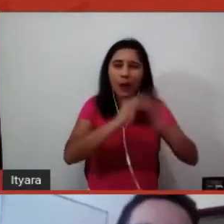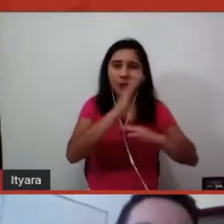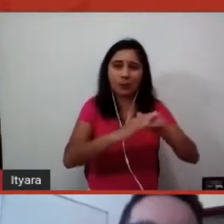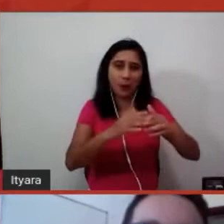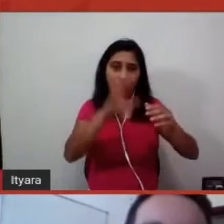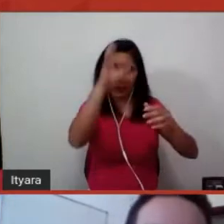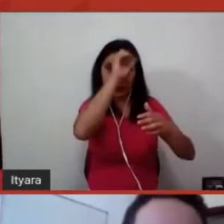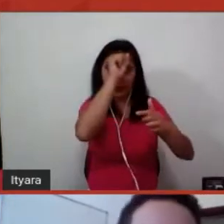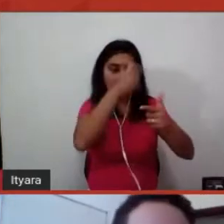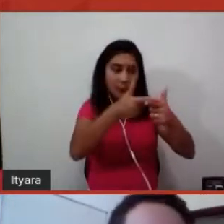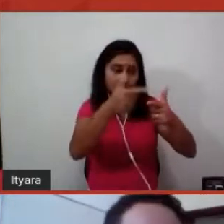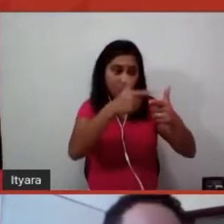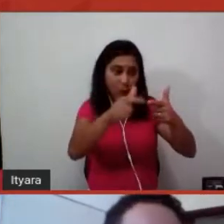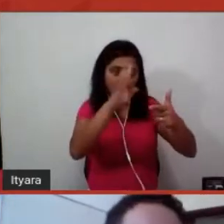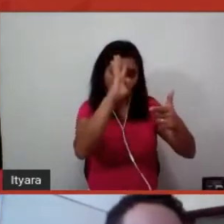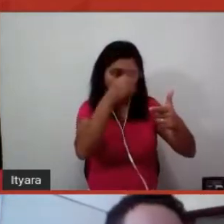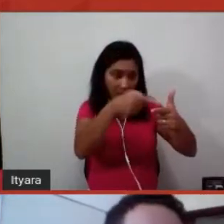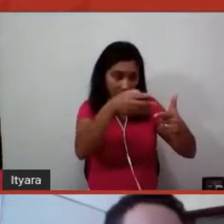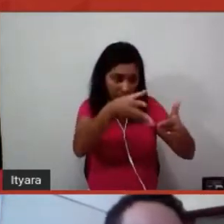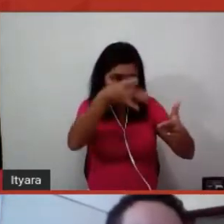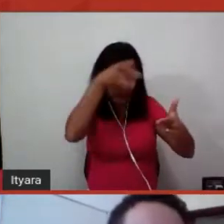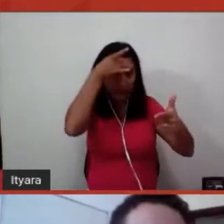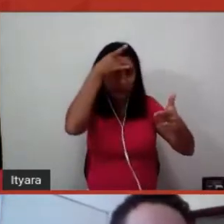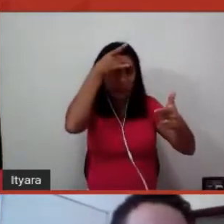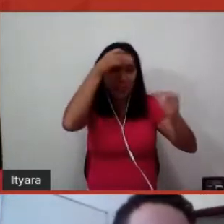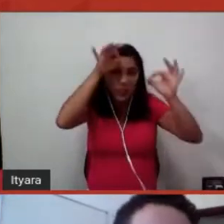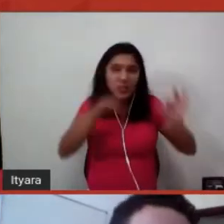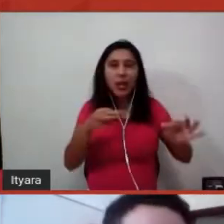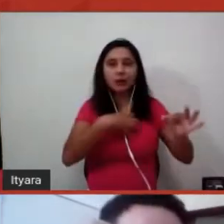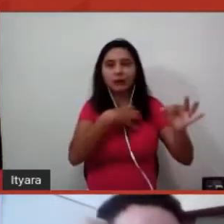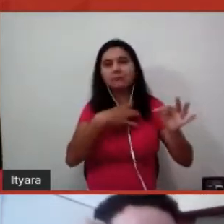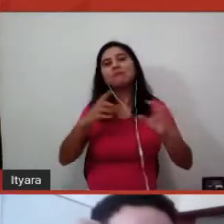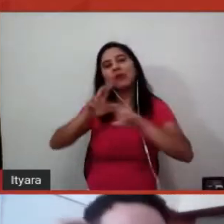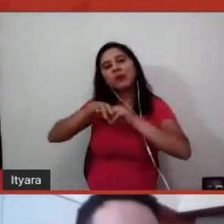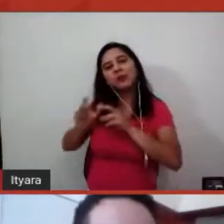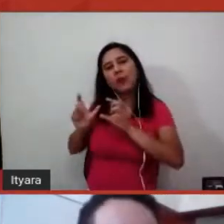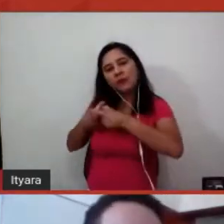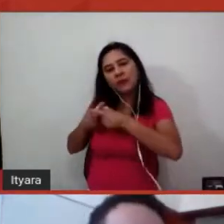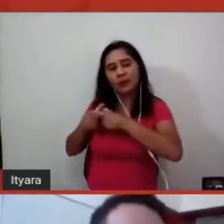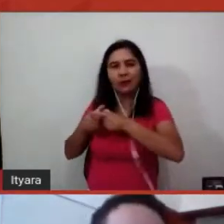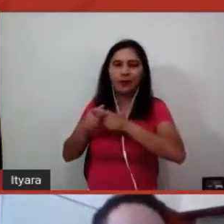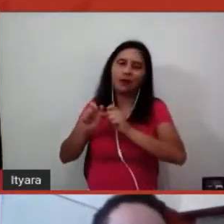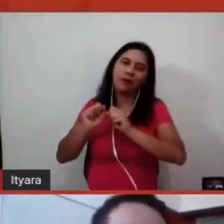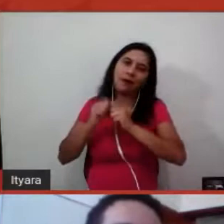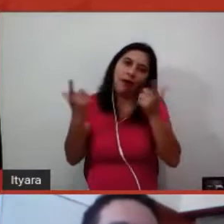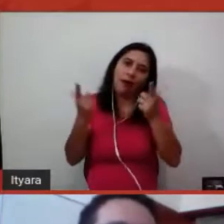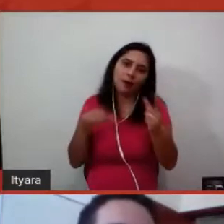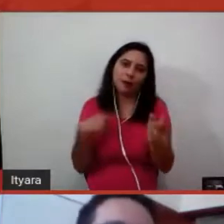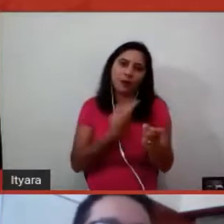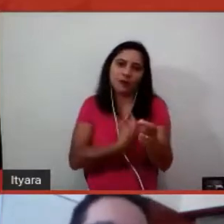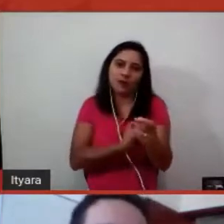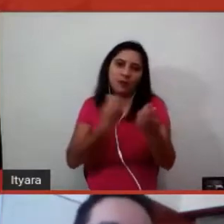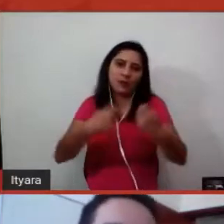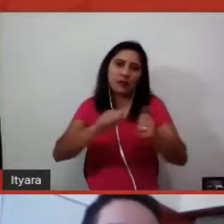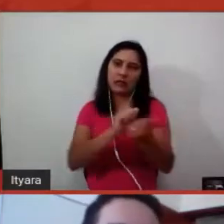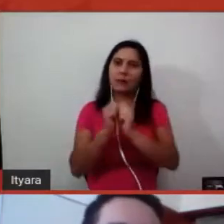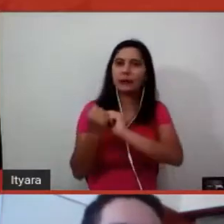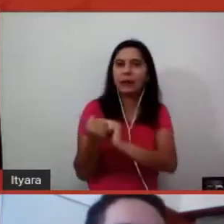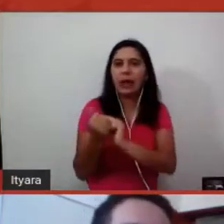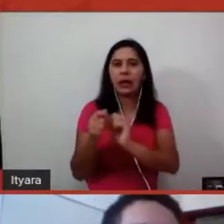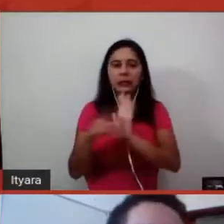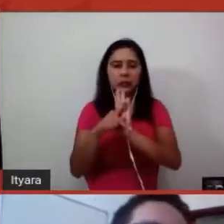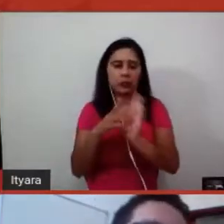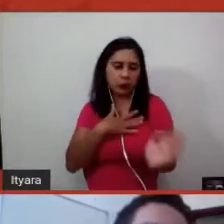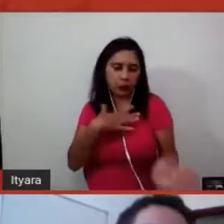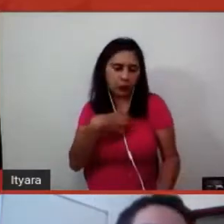baseada em problemas raiz. Claro que frequentemente na nossa prática docente a gente adapta muita coisa, né? Faz do meu jeito e